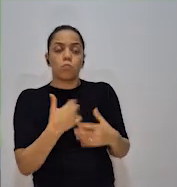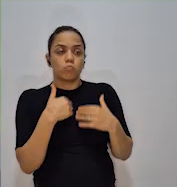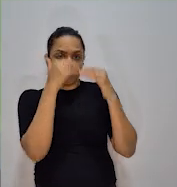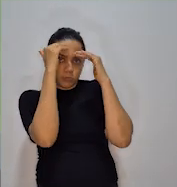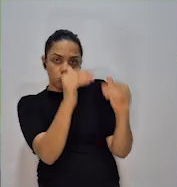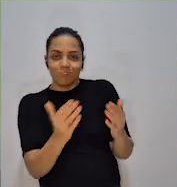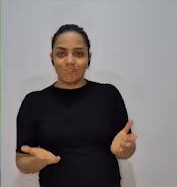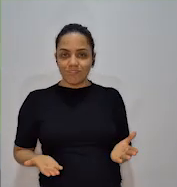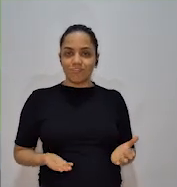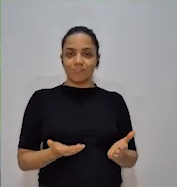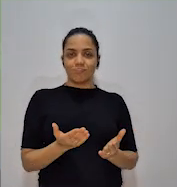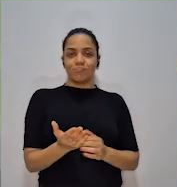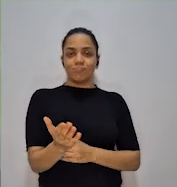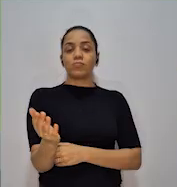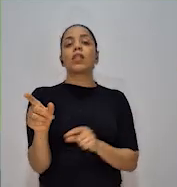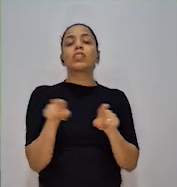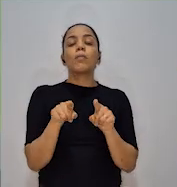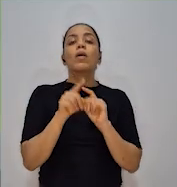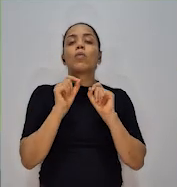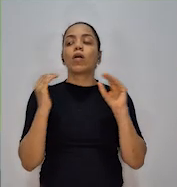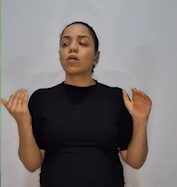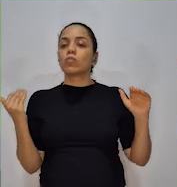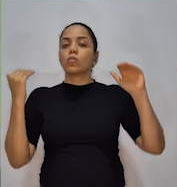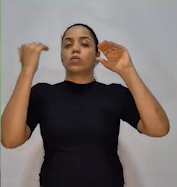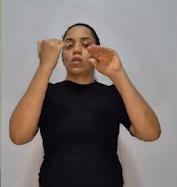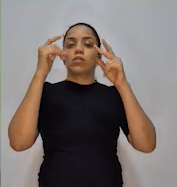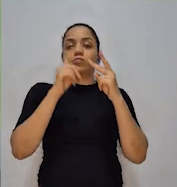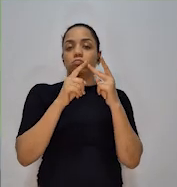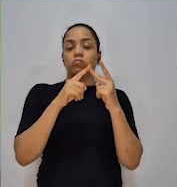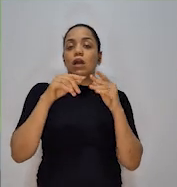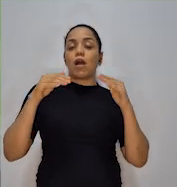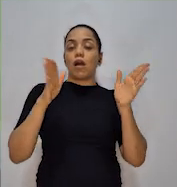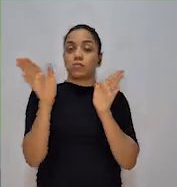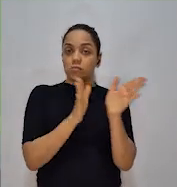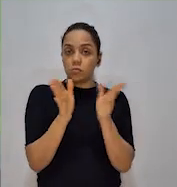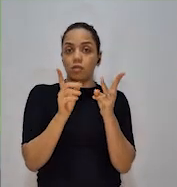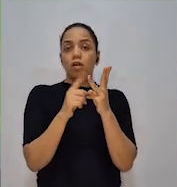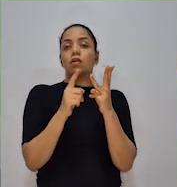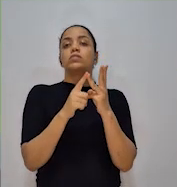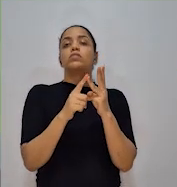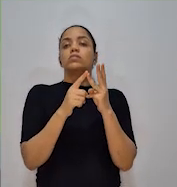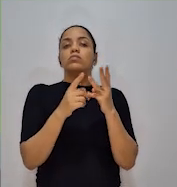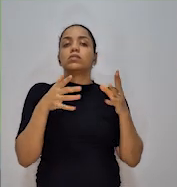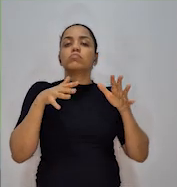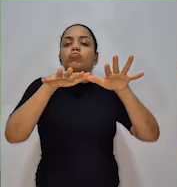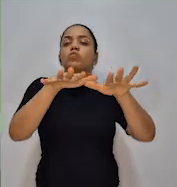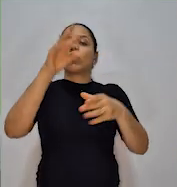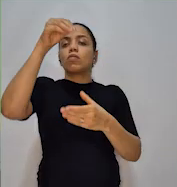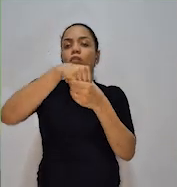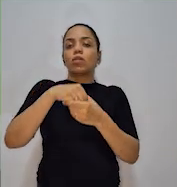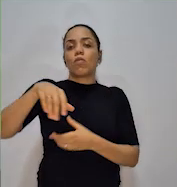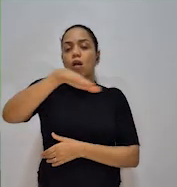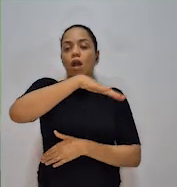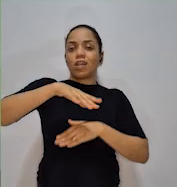de equidade, acessibilidade e inclusão digital. Percebam que aqui claramente o Fórum Econômico